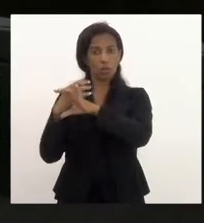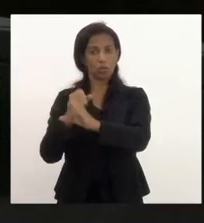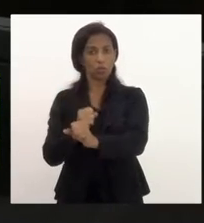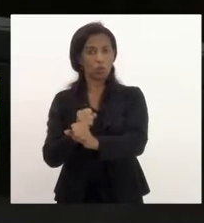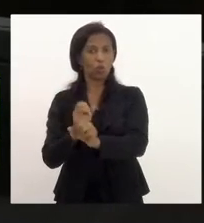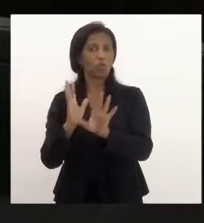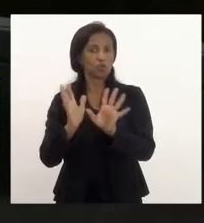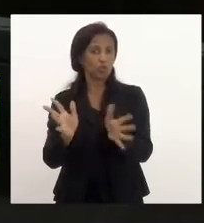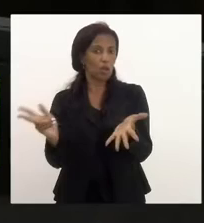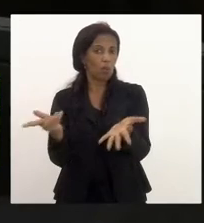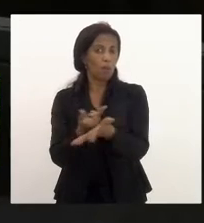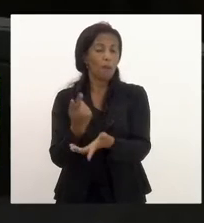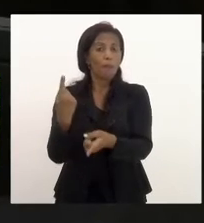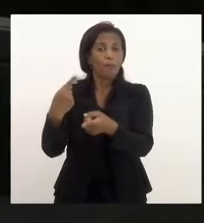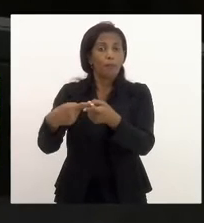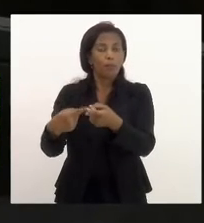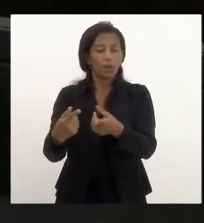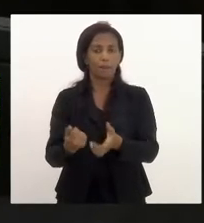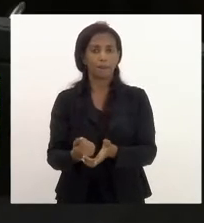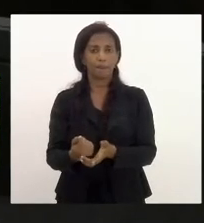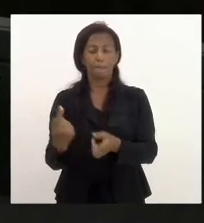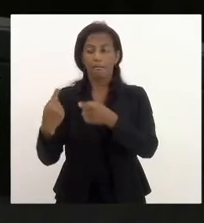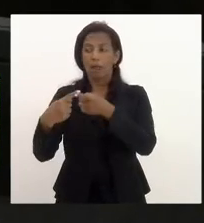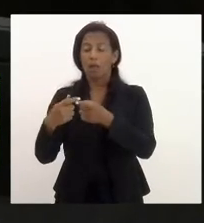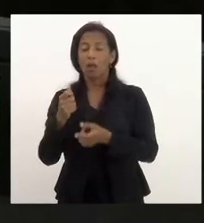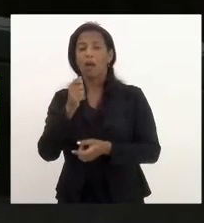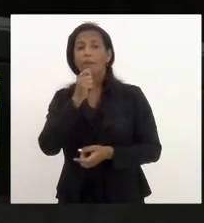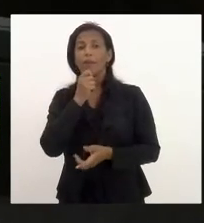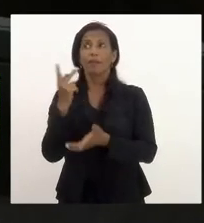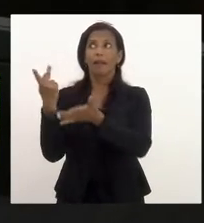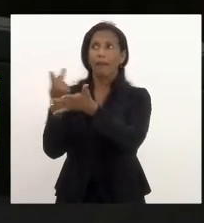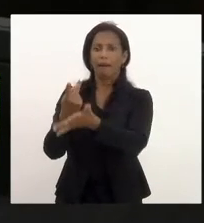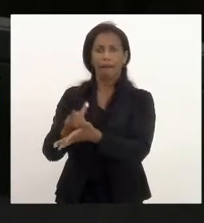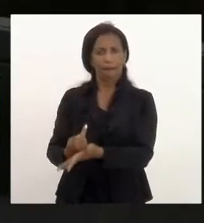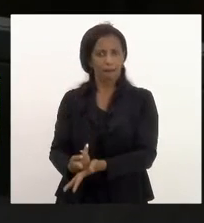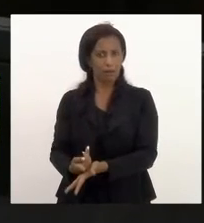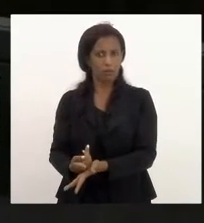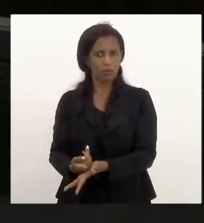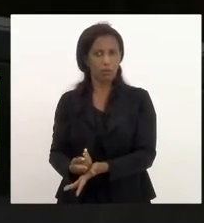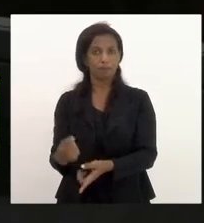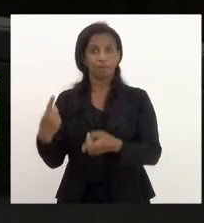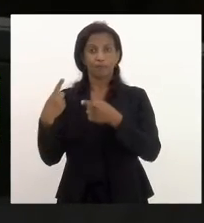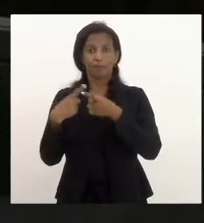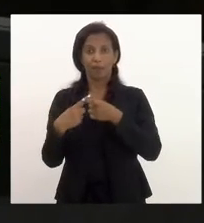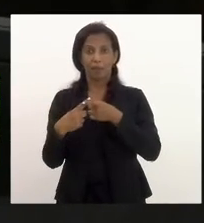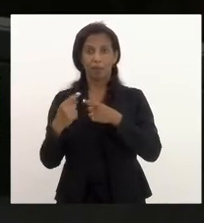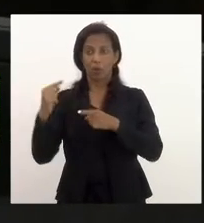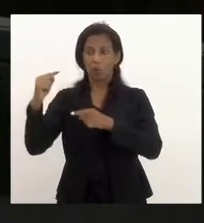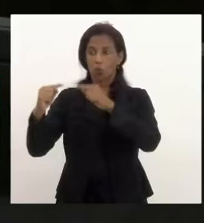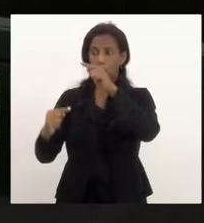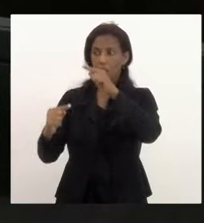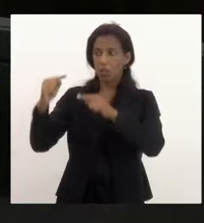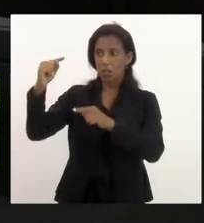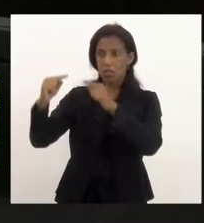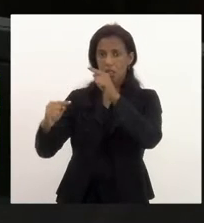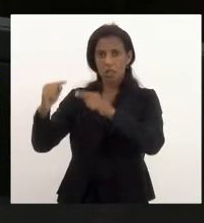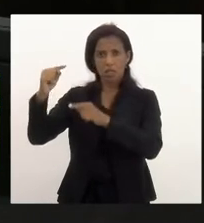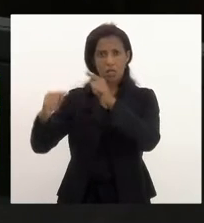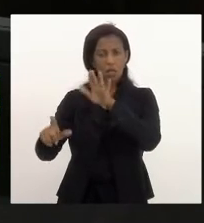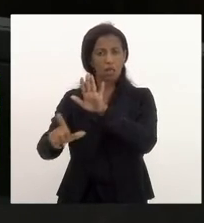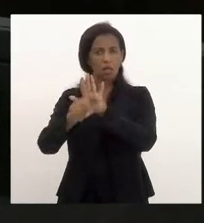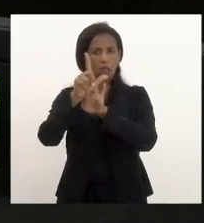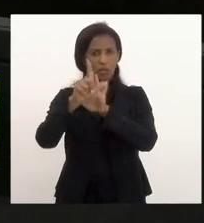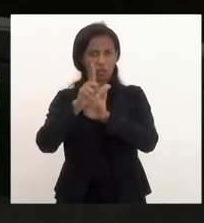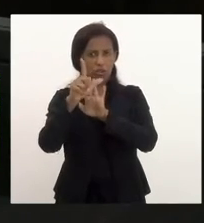foram feitos tão porque não é porque estivesse errado antes é porque um os índices adotados na